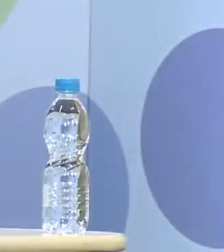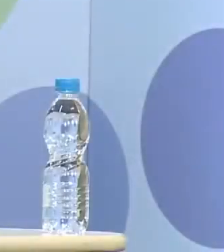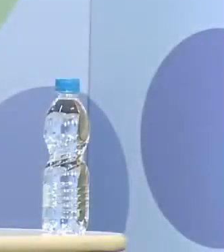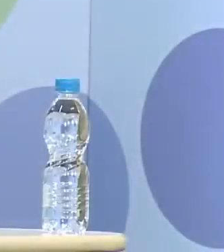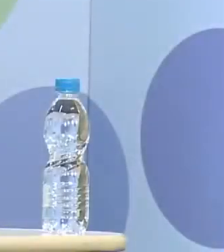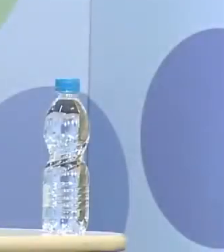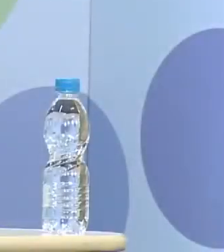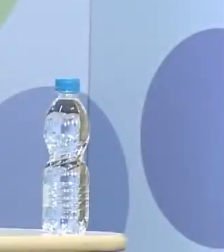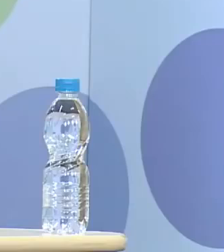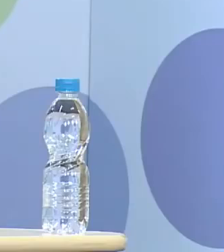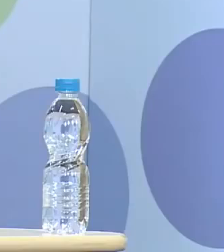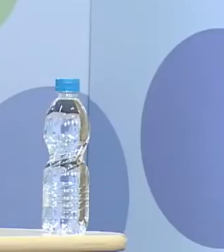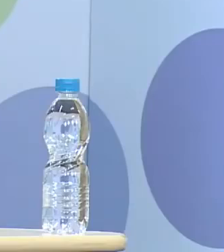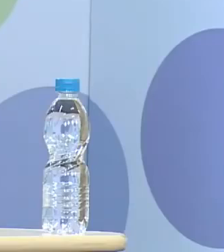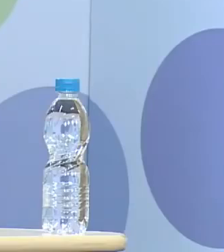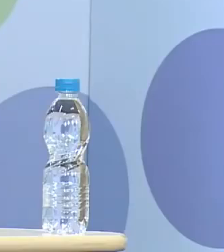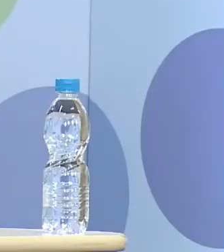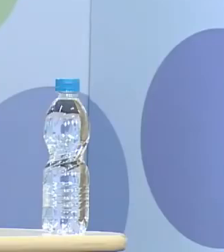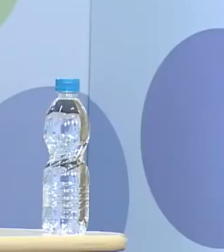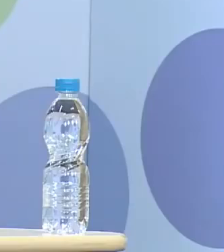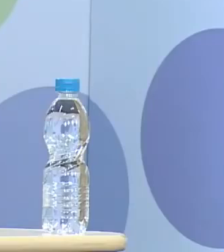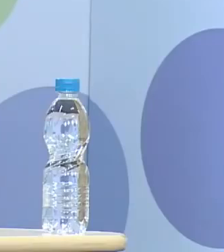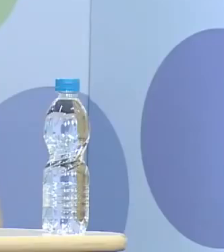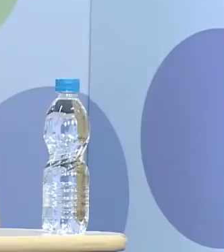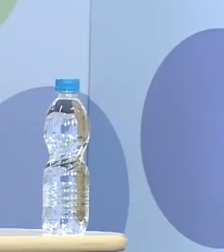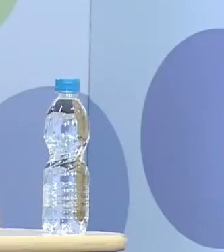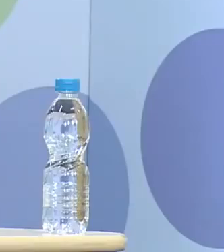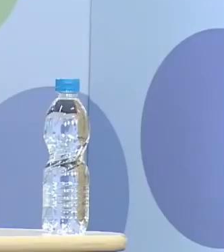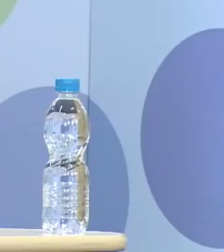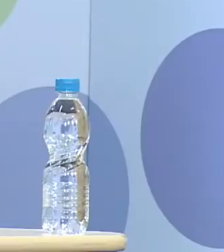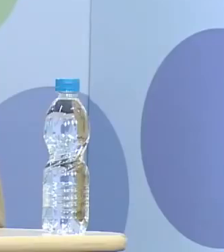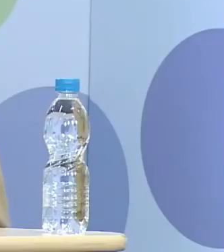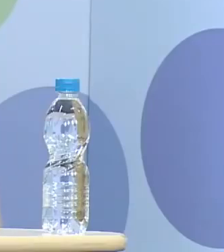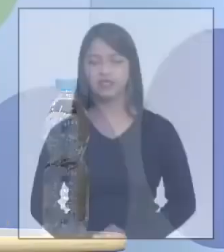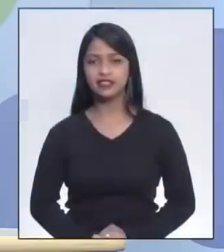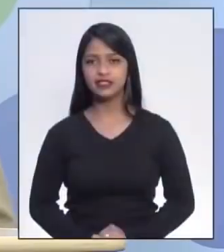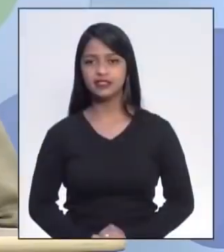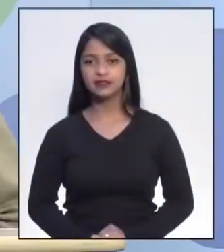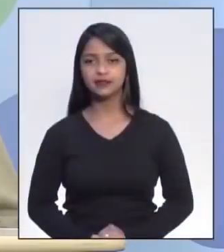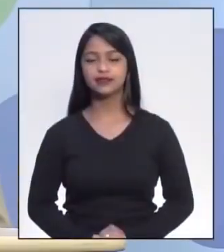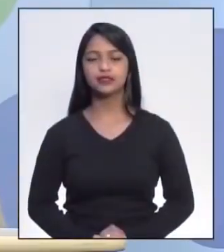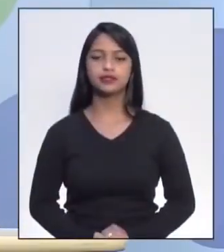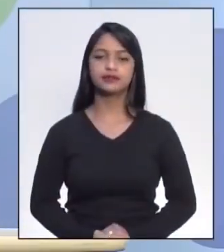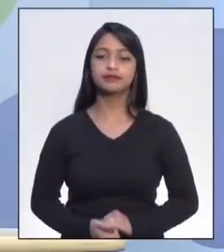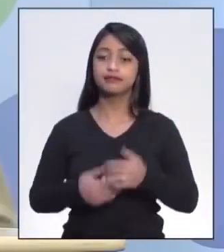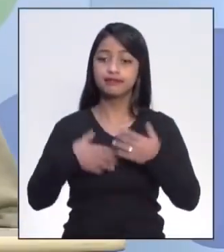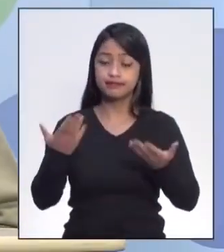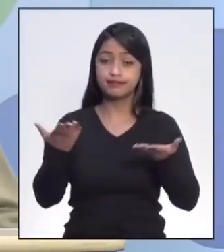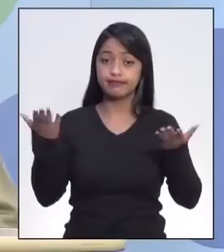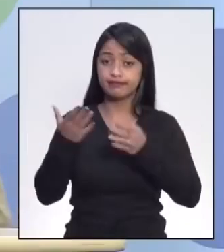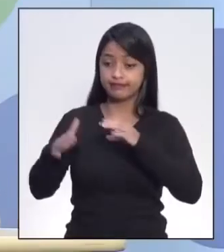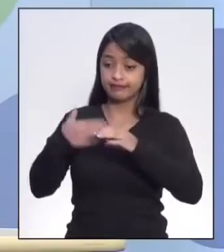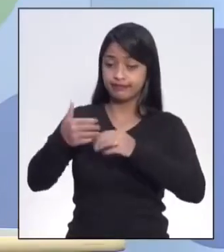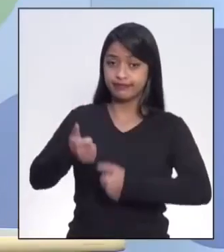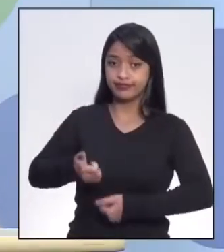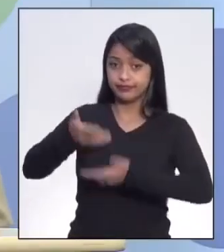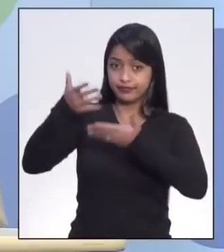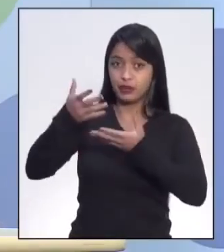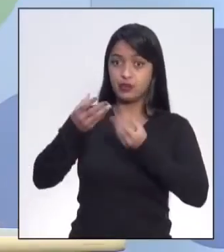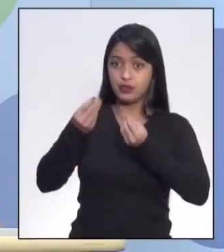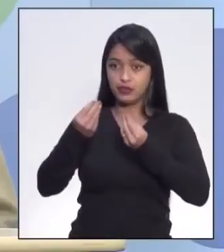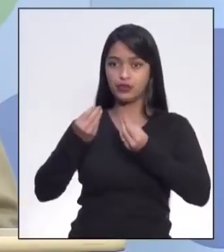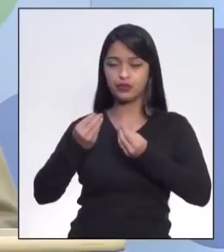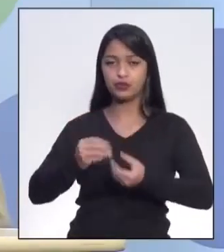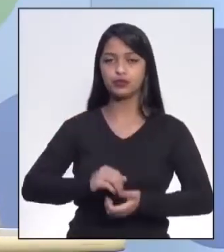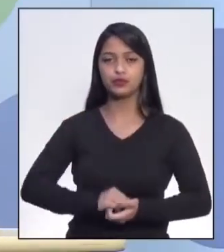Alessandro, estamos de volta com a interação dos nossos alunos no chat, uma enxurrada, um temporal de respostas